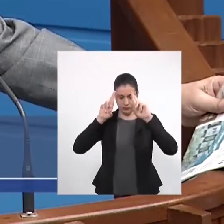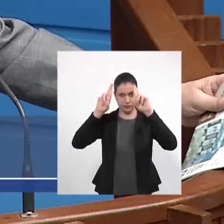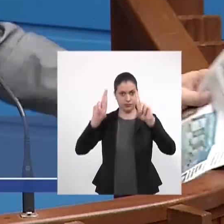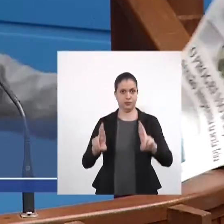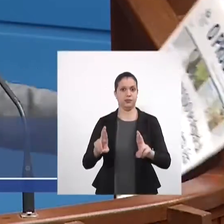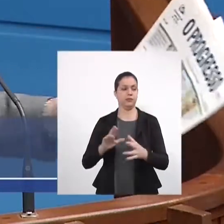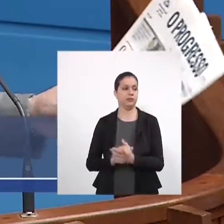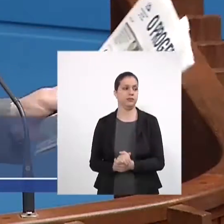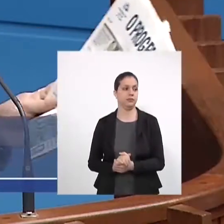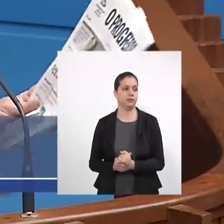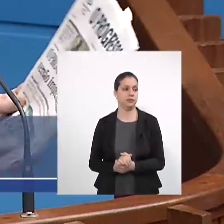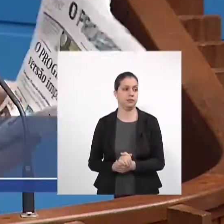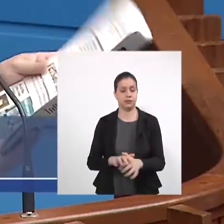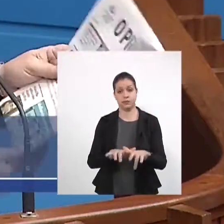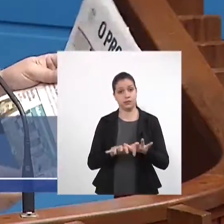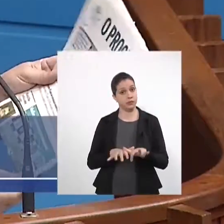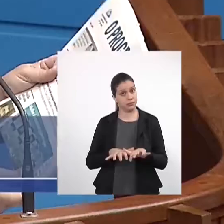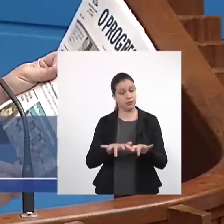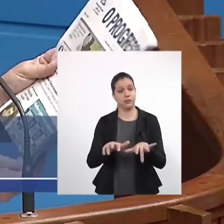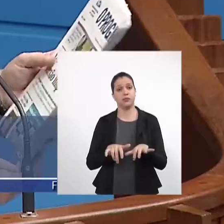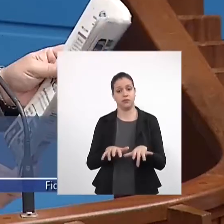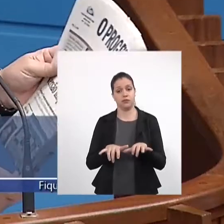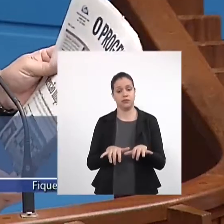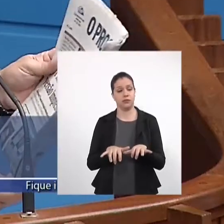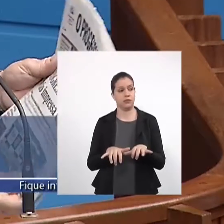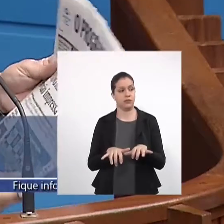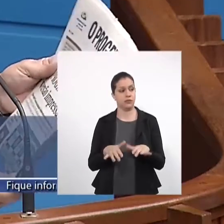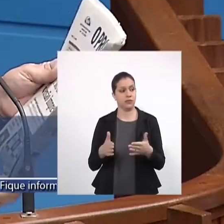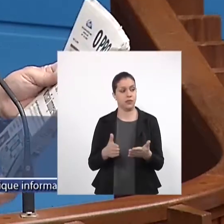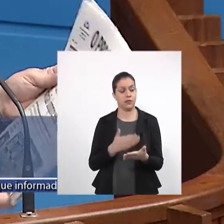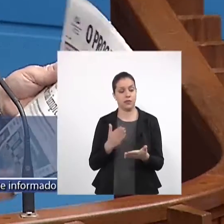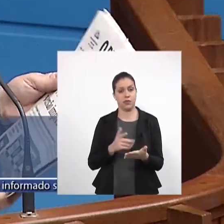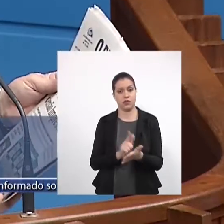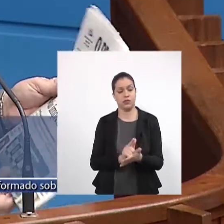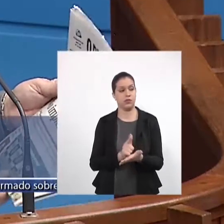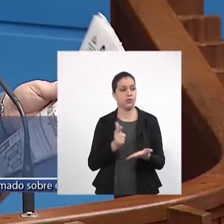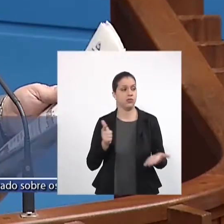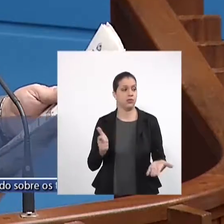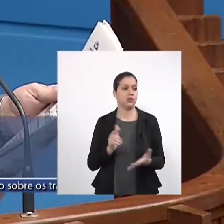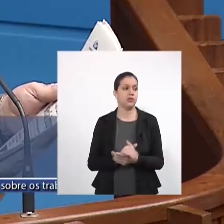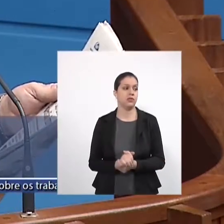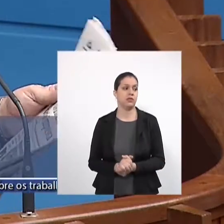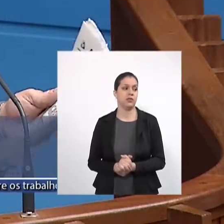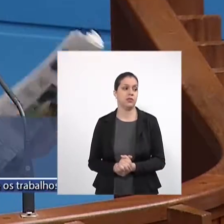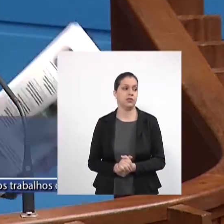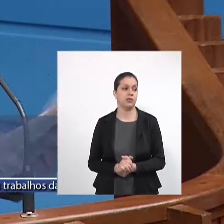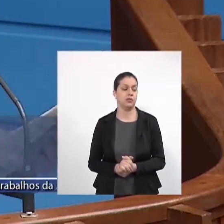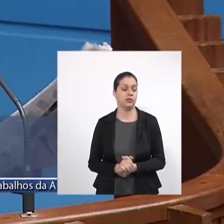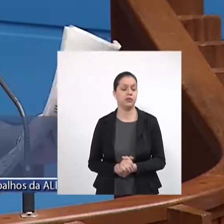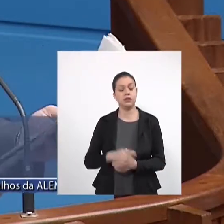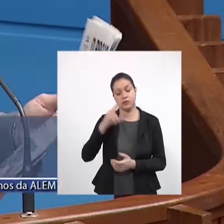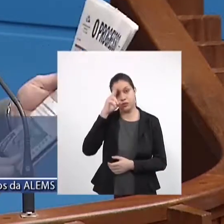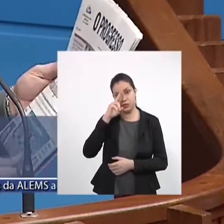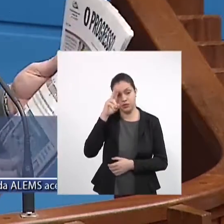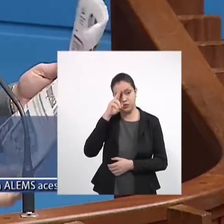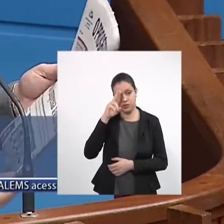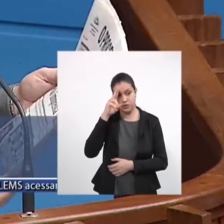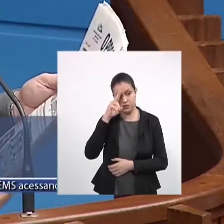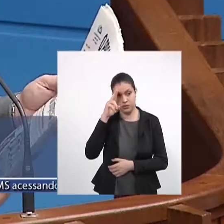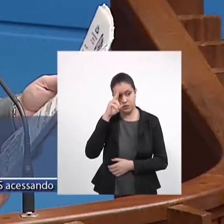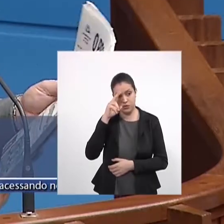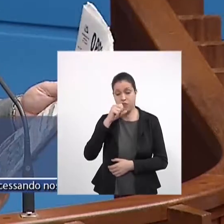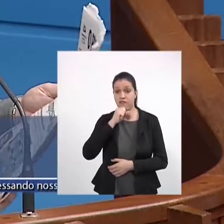respeito, escreveu nas páginas do jornal O Progresso a história do velho